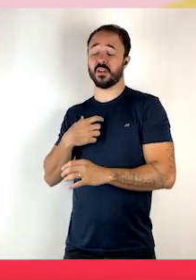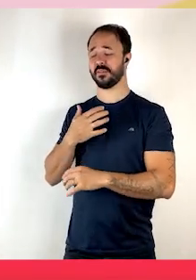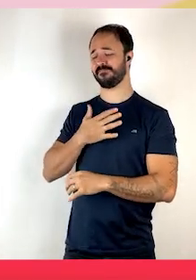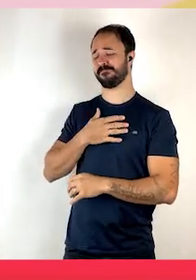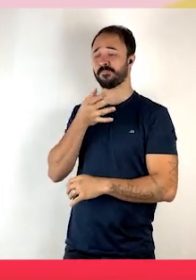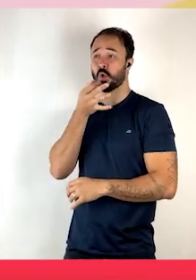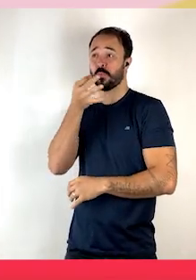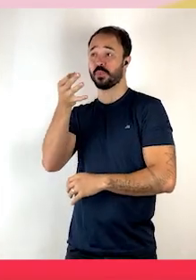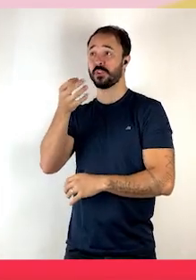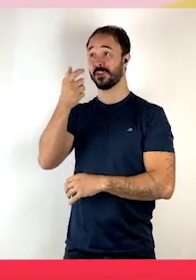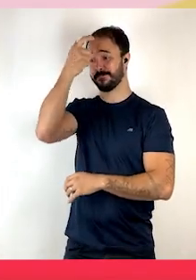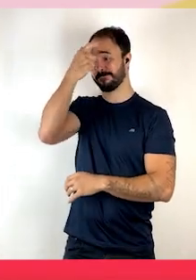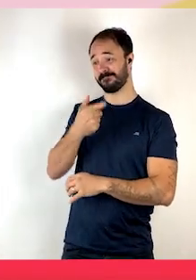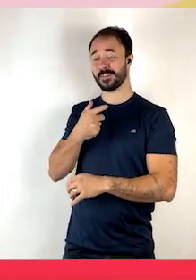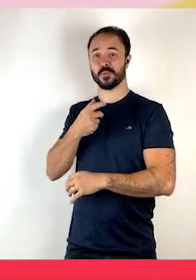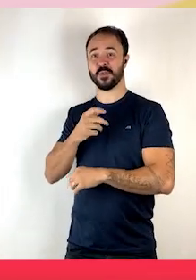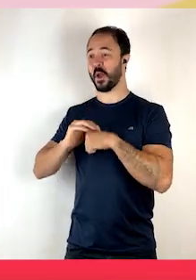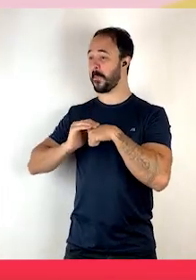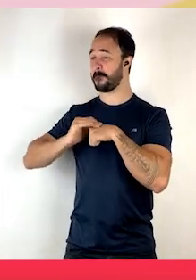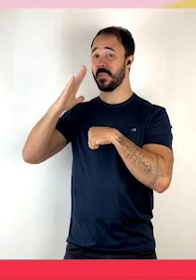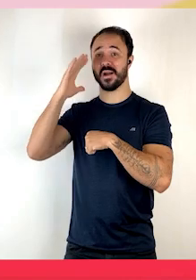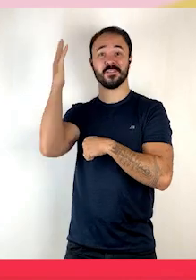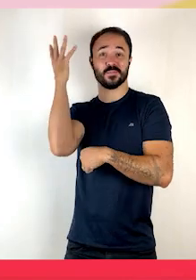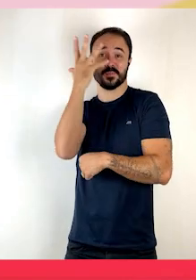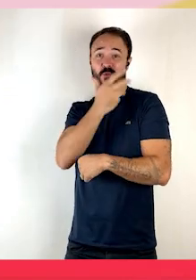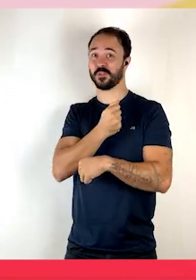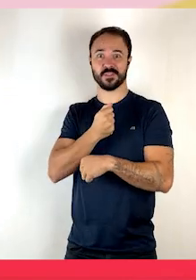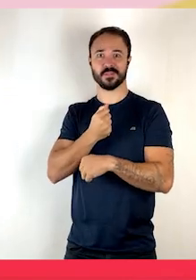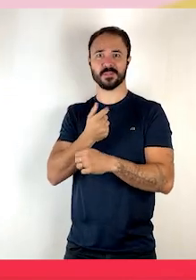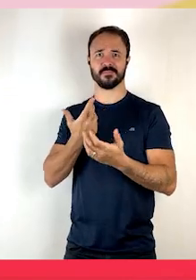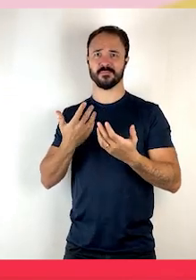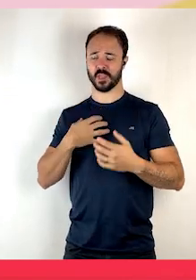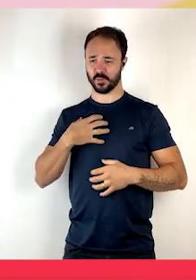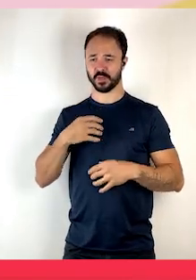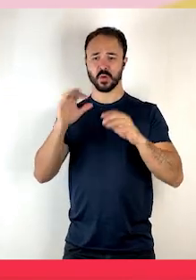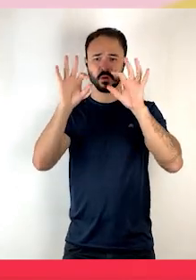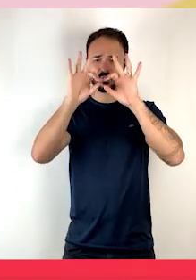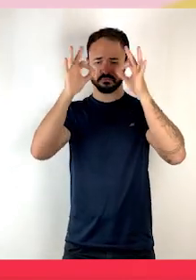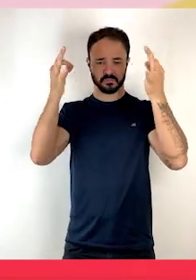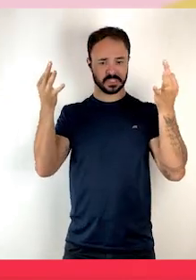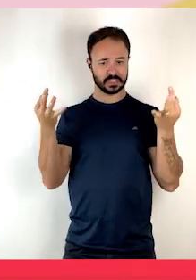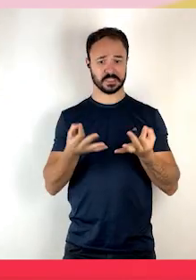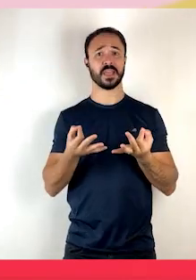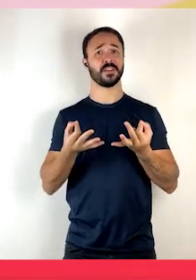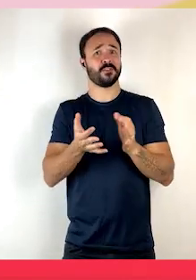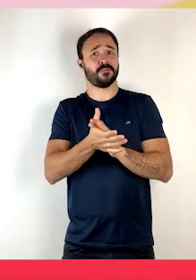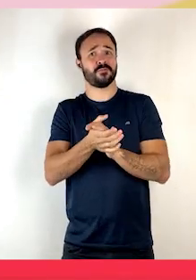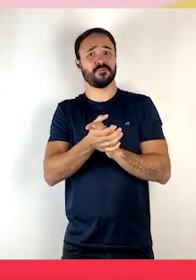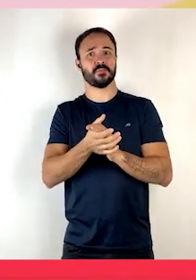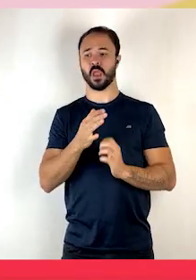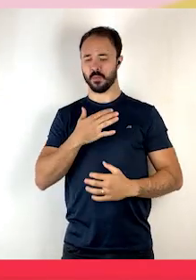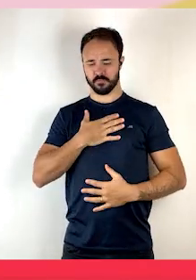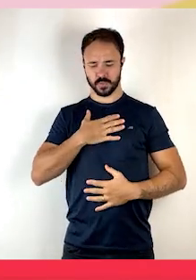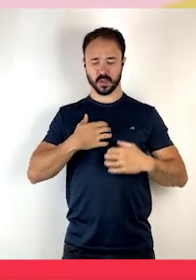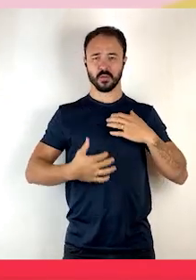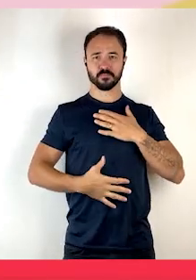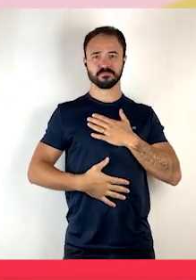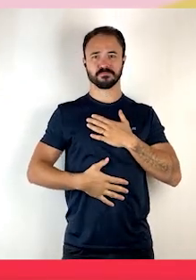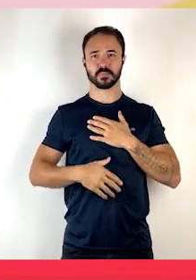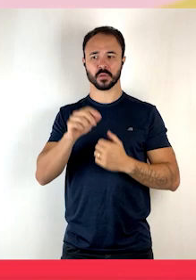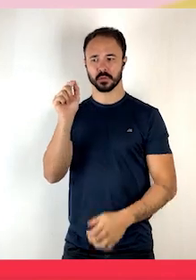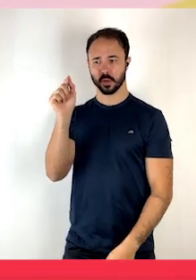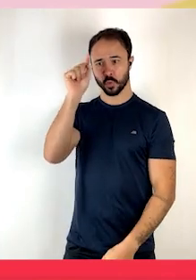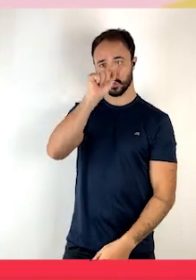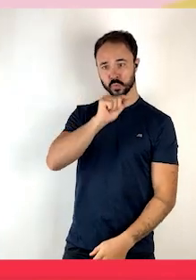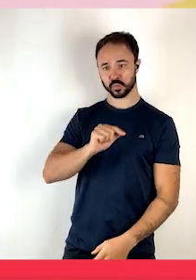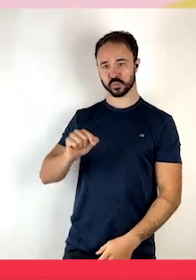acho que eu sou a forma geométrica mais bonita que existe. Eu sou todo perfeito. A minha forma